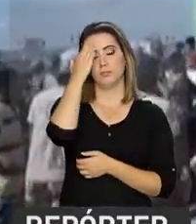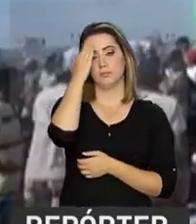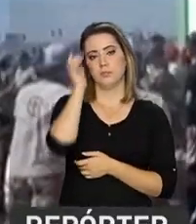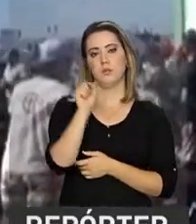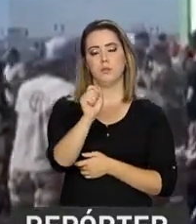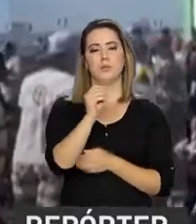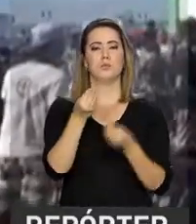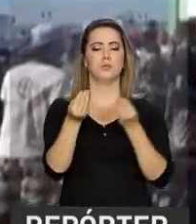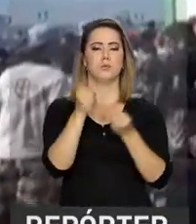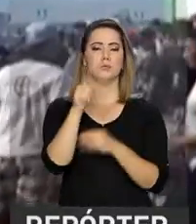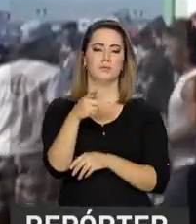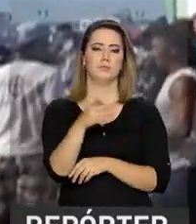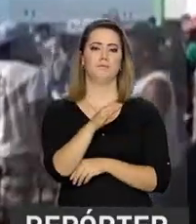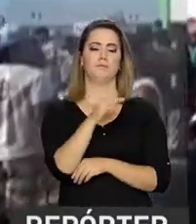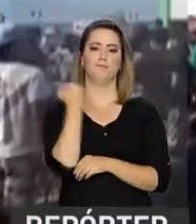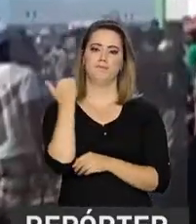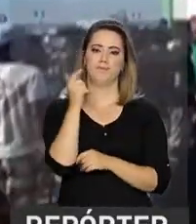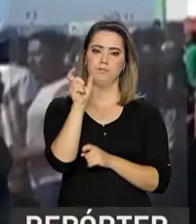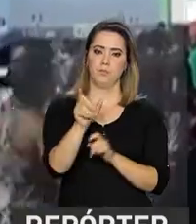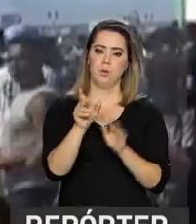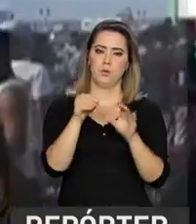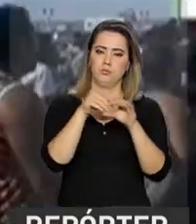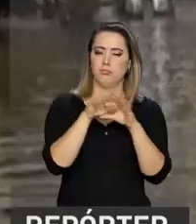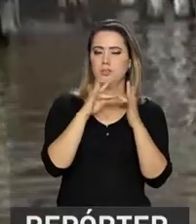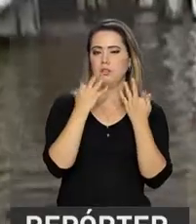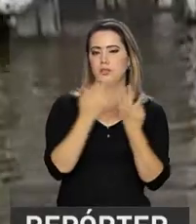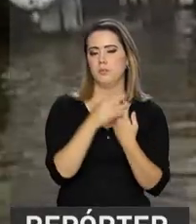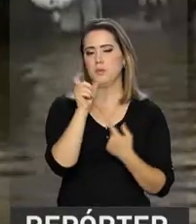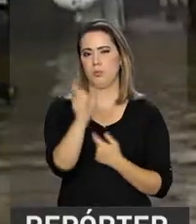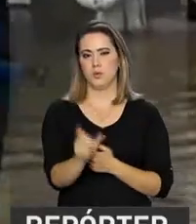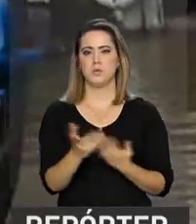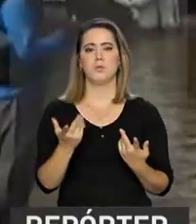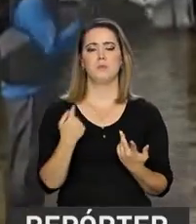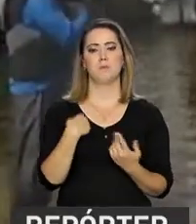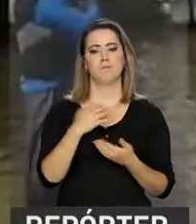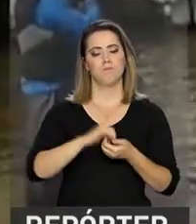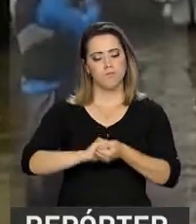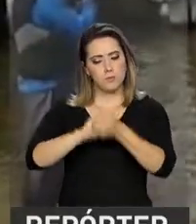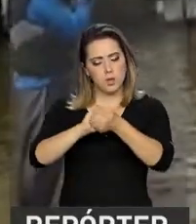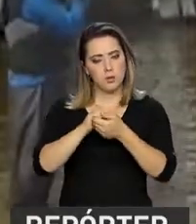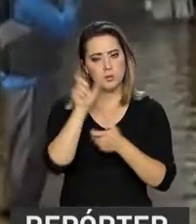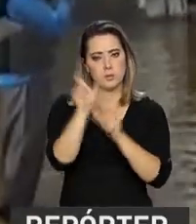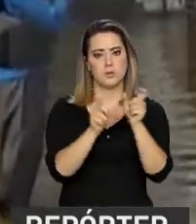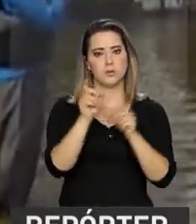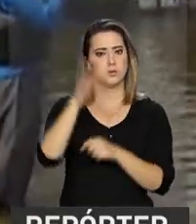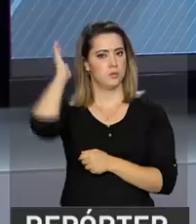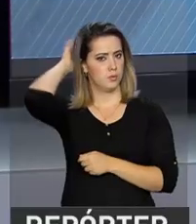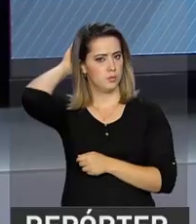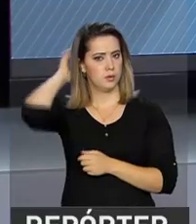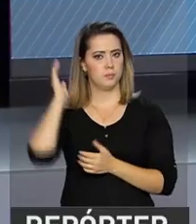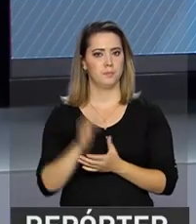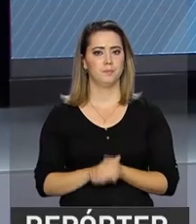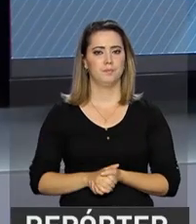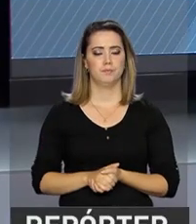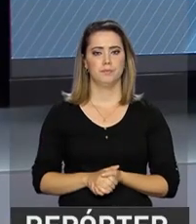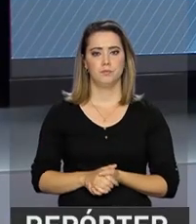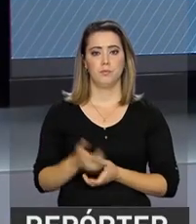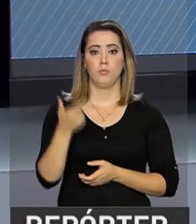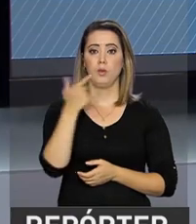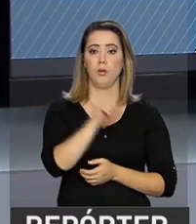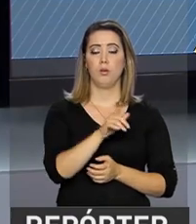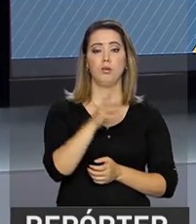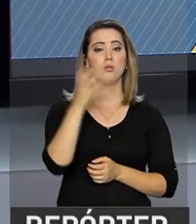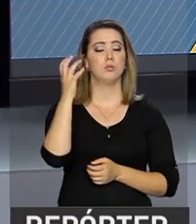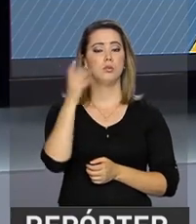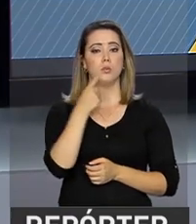alguém da família e minha solidariedade ao povo do pará especialmente às famílias enlutadas em outra